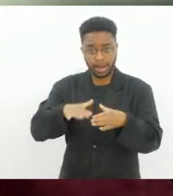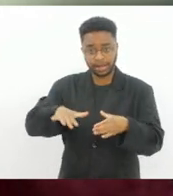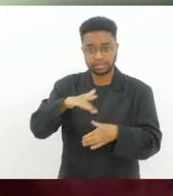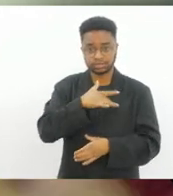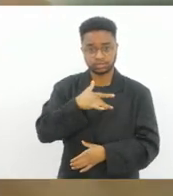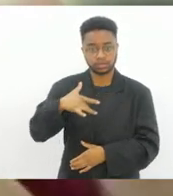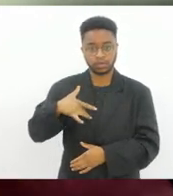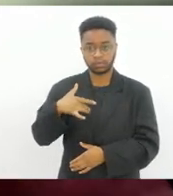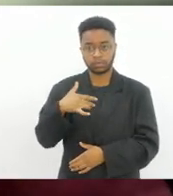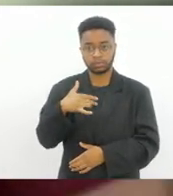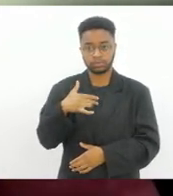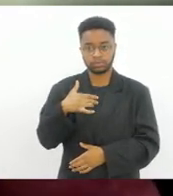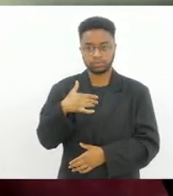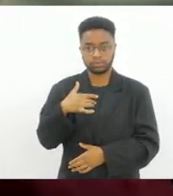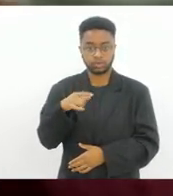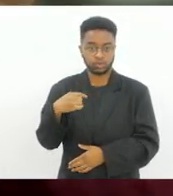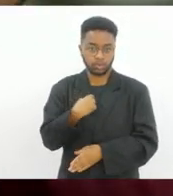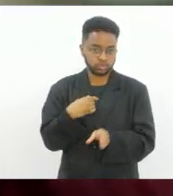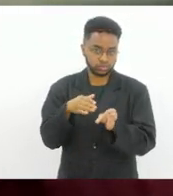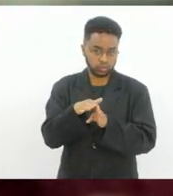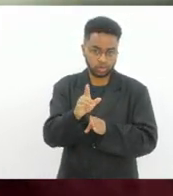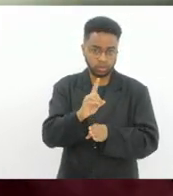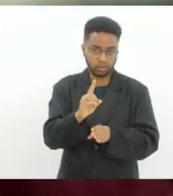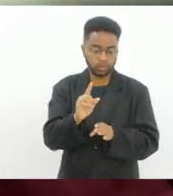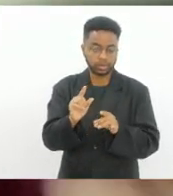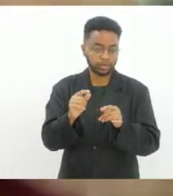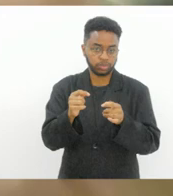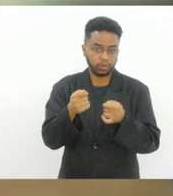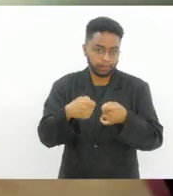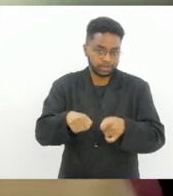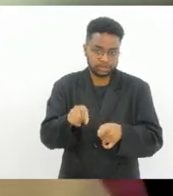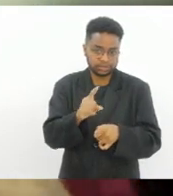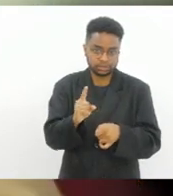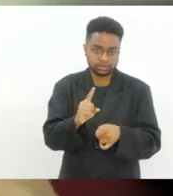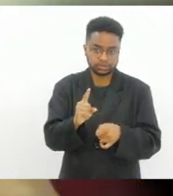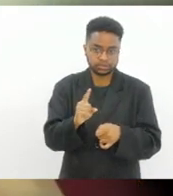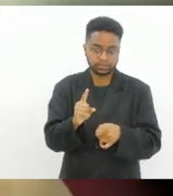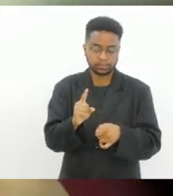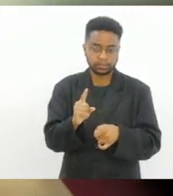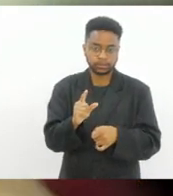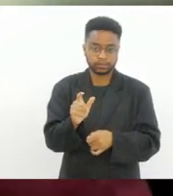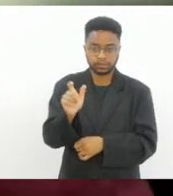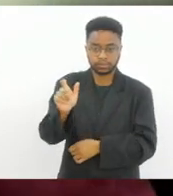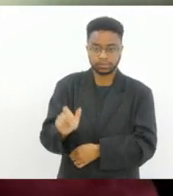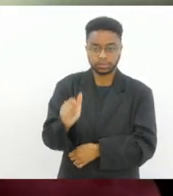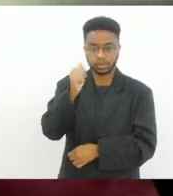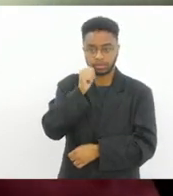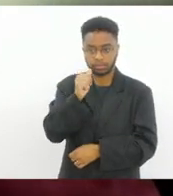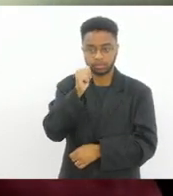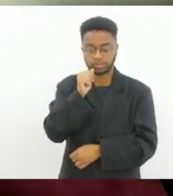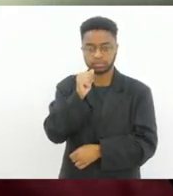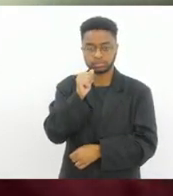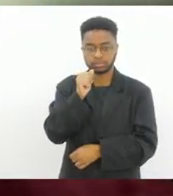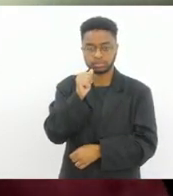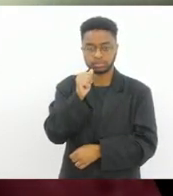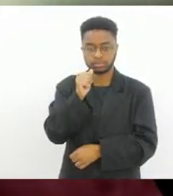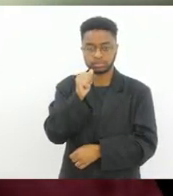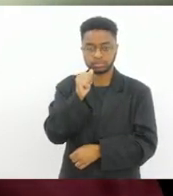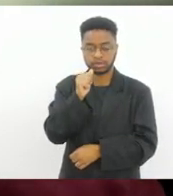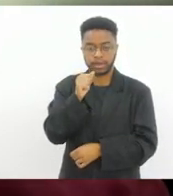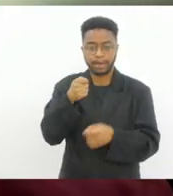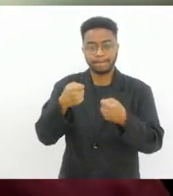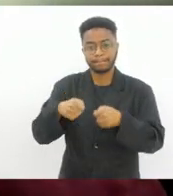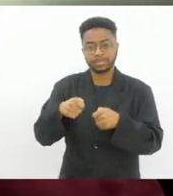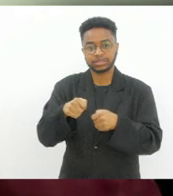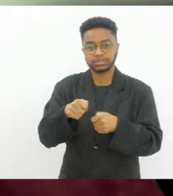pode, a gente não recomenda, não é necessário que a vítima tenha